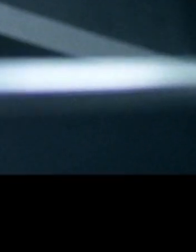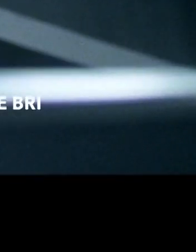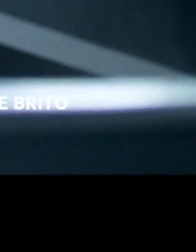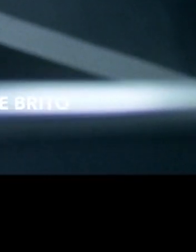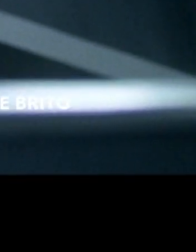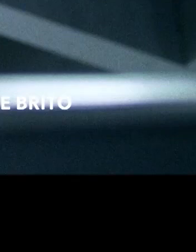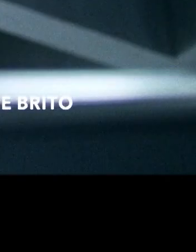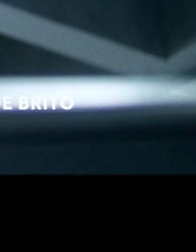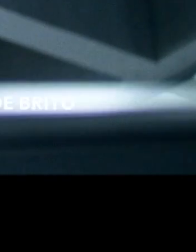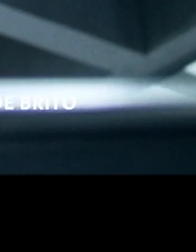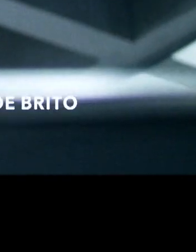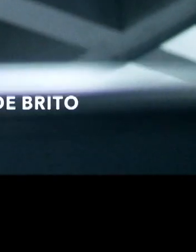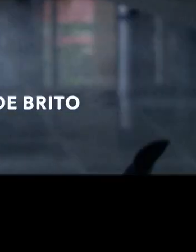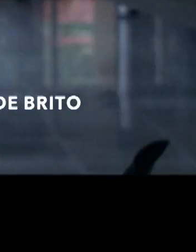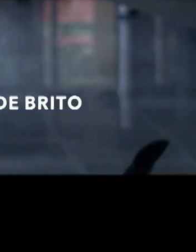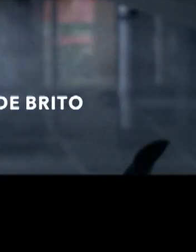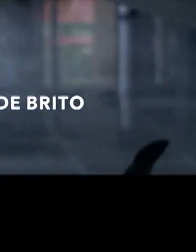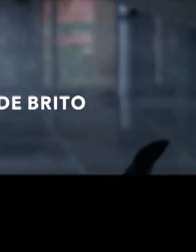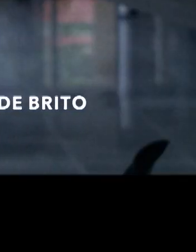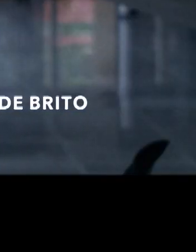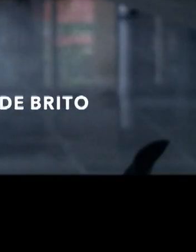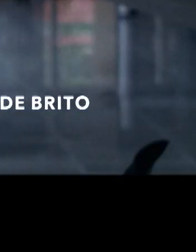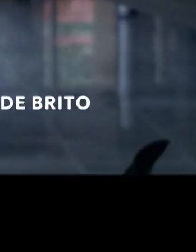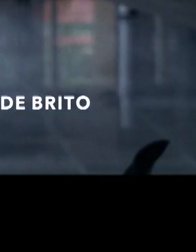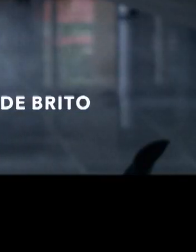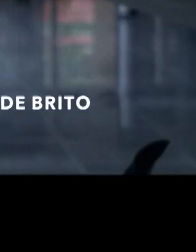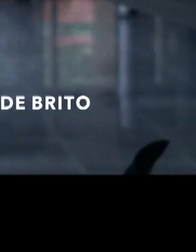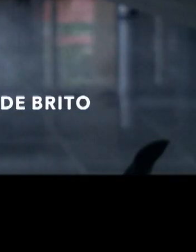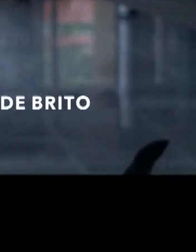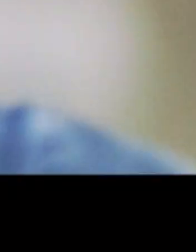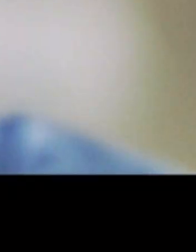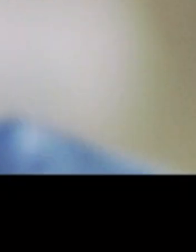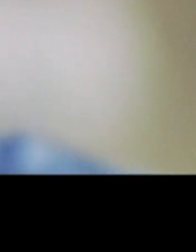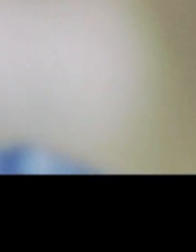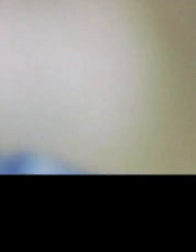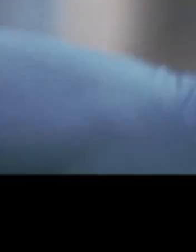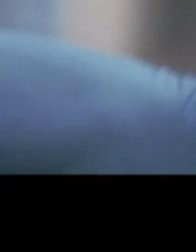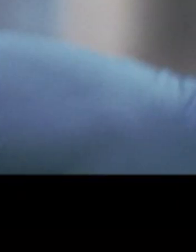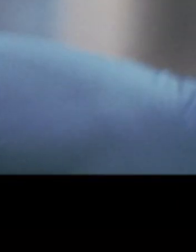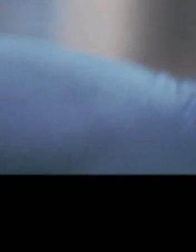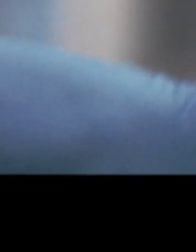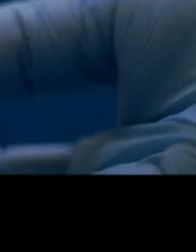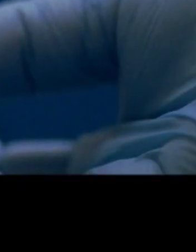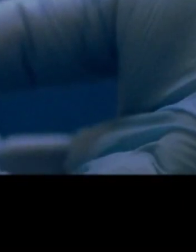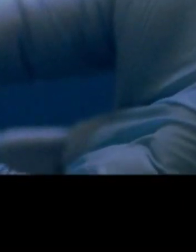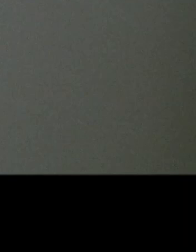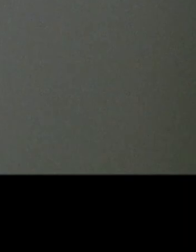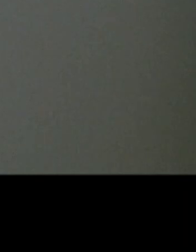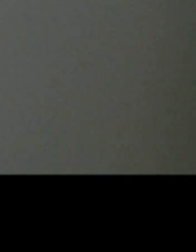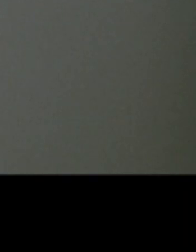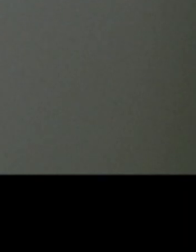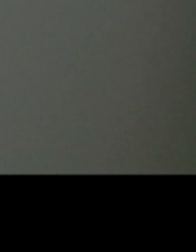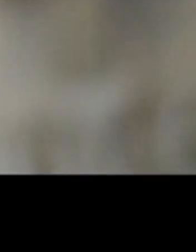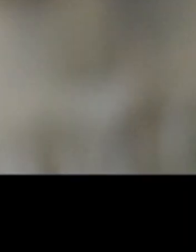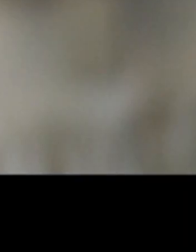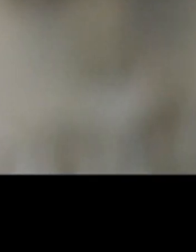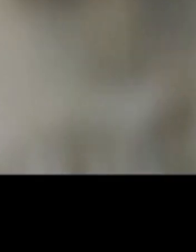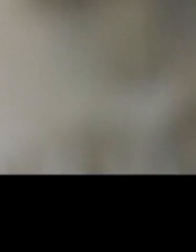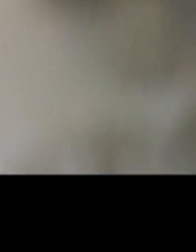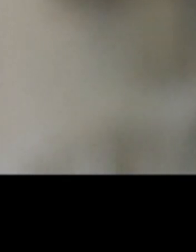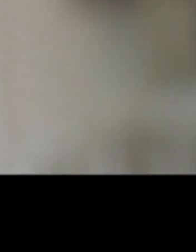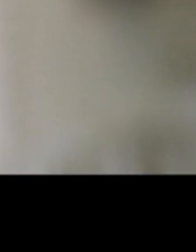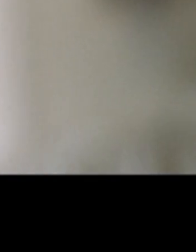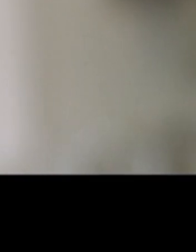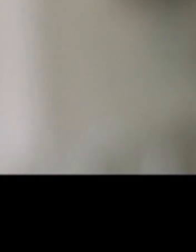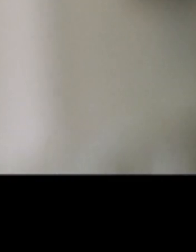da Covid-19. As vacinas foram responsáveis por controlar inúmeras doenças, como poliomielite, sarampo, febre amarela e tantas outras,